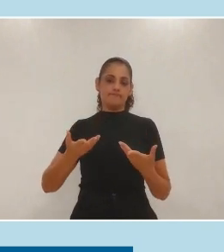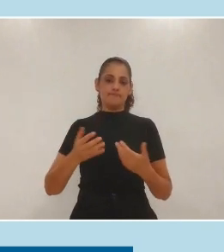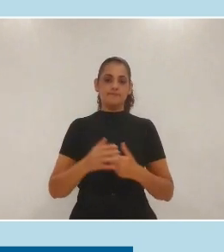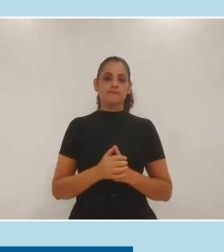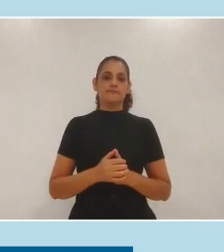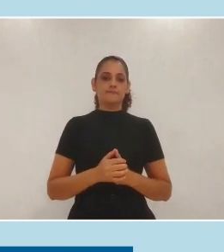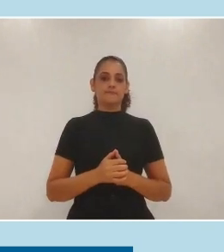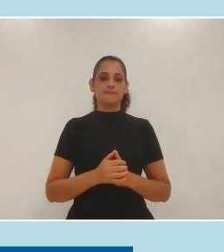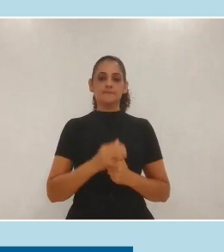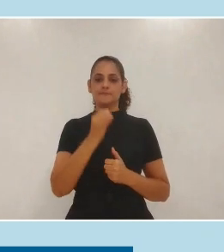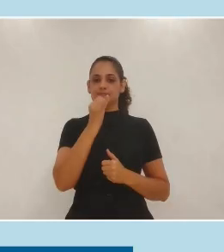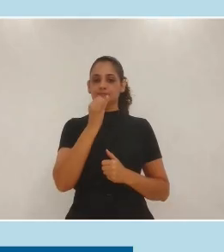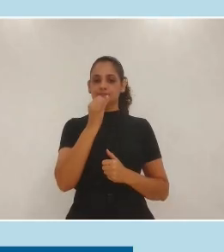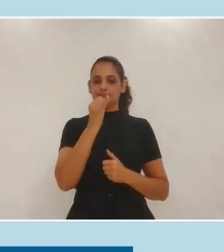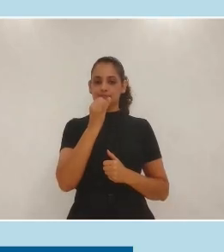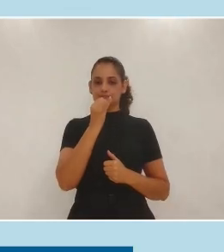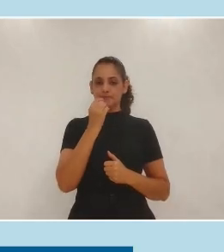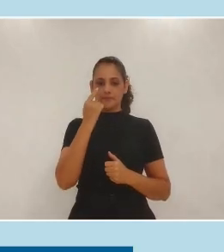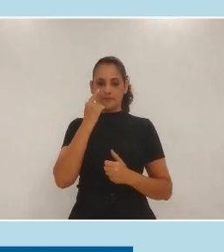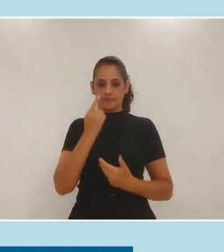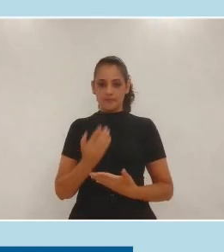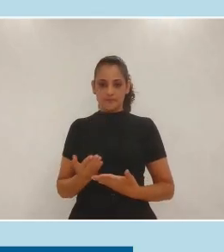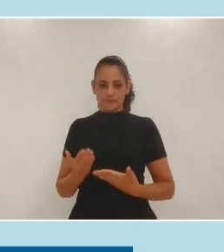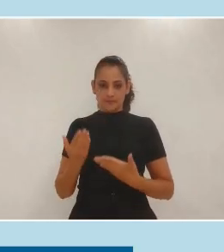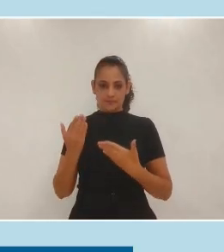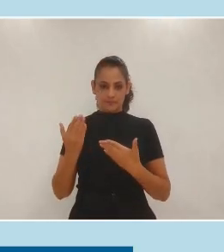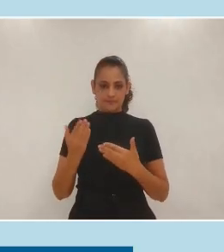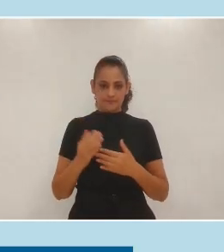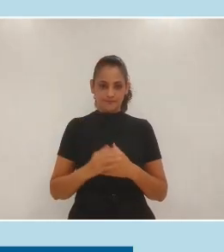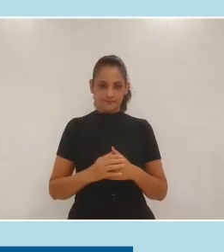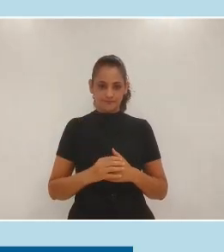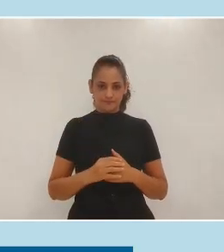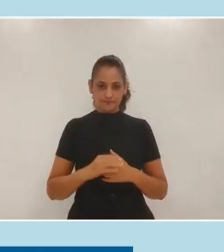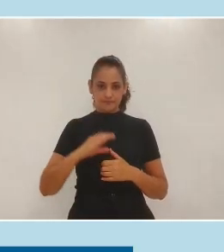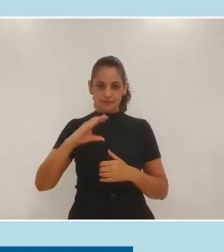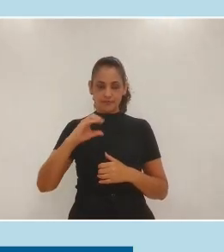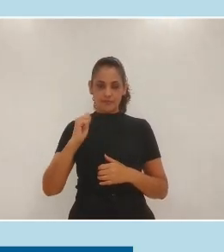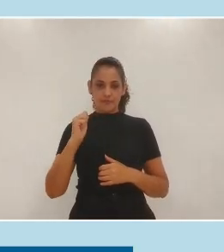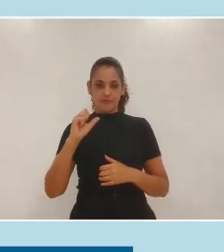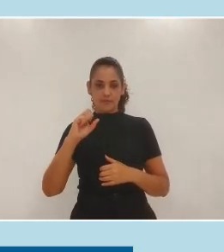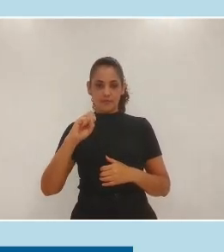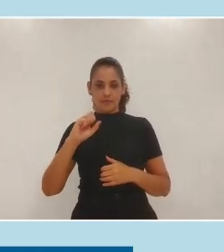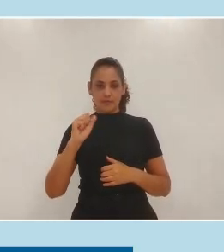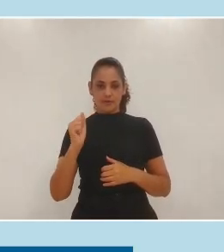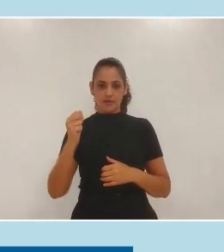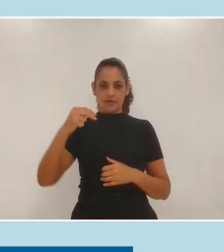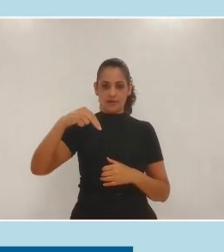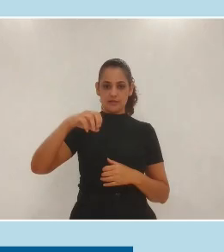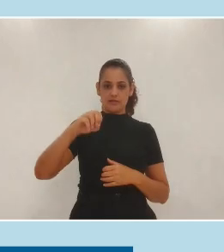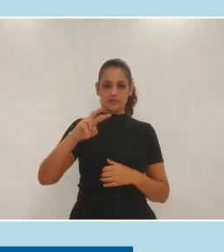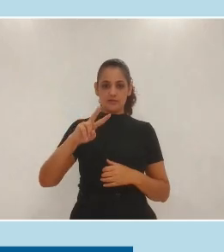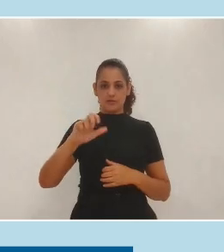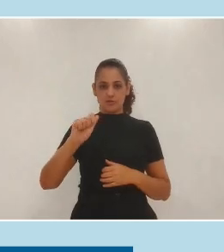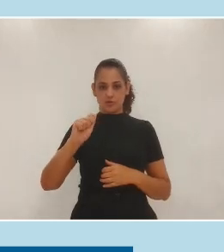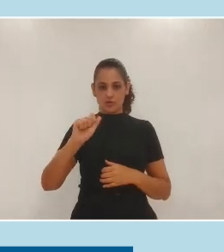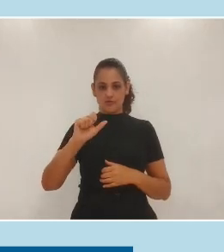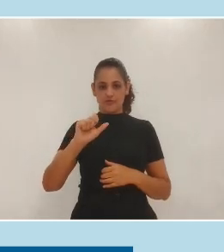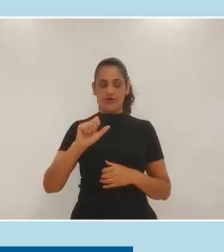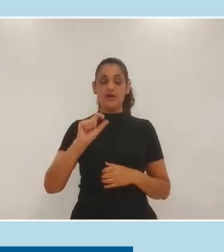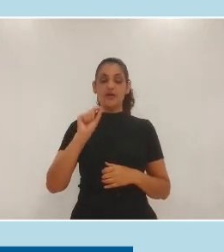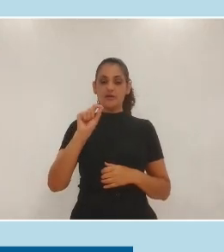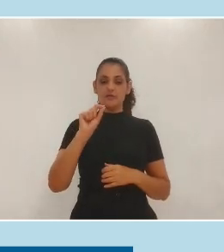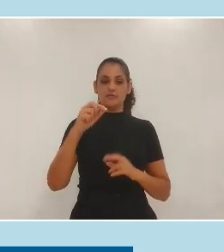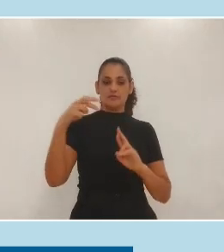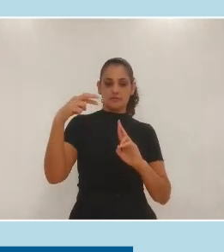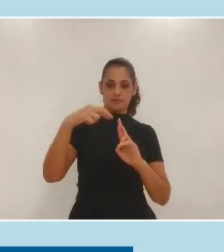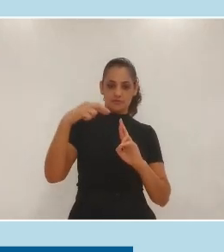Casanova, ele é um pesquisador que ele é a referência quando se trata de investigações de